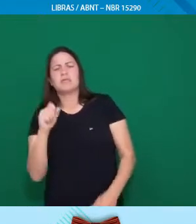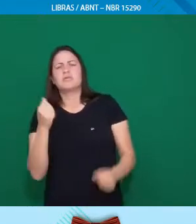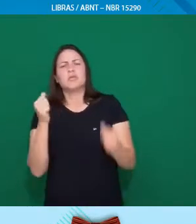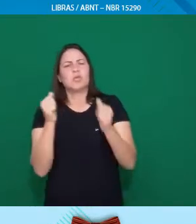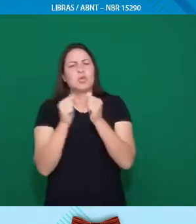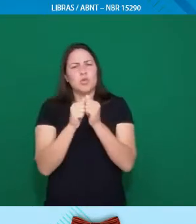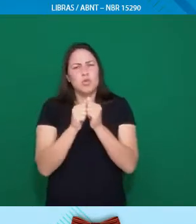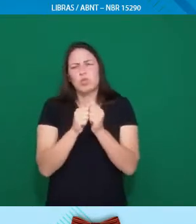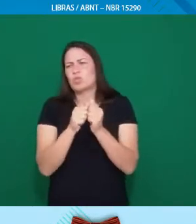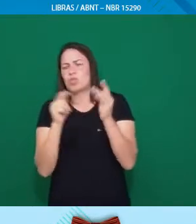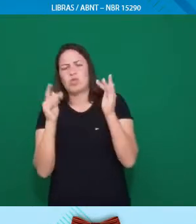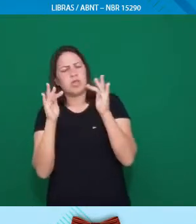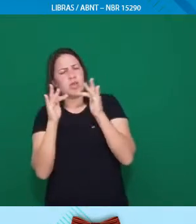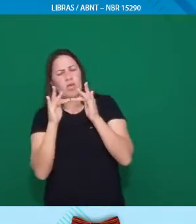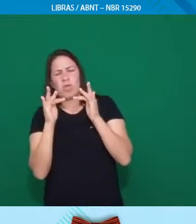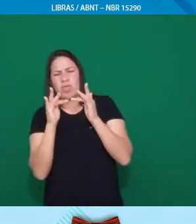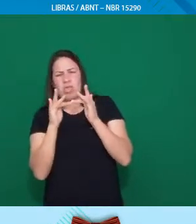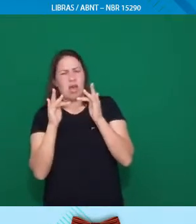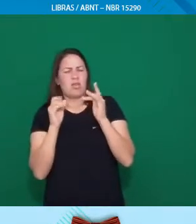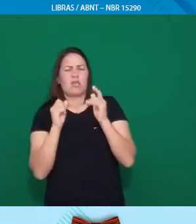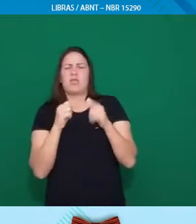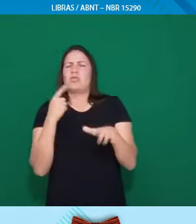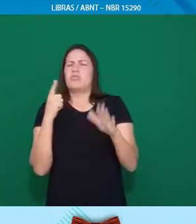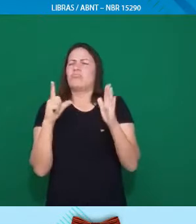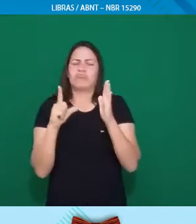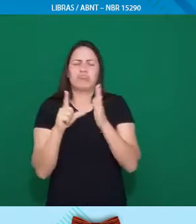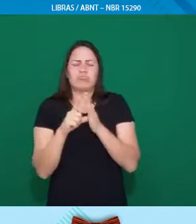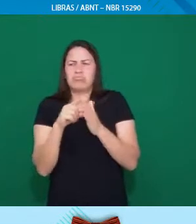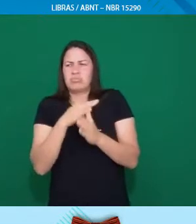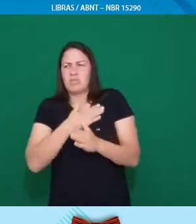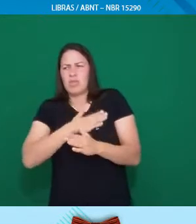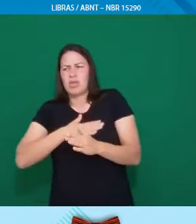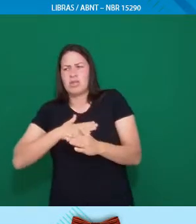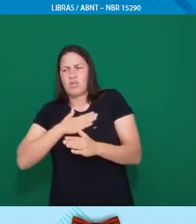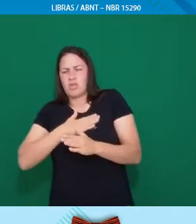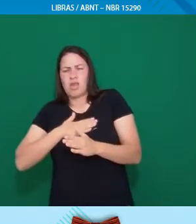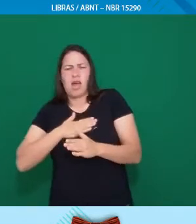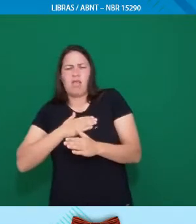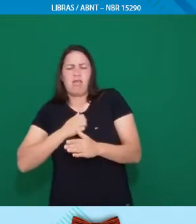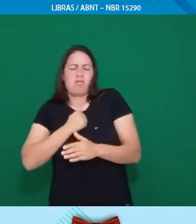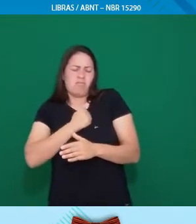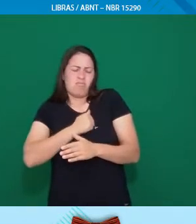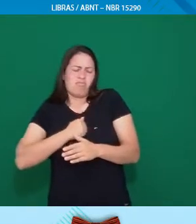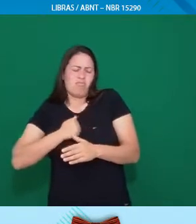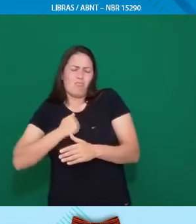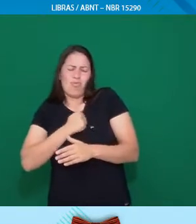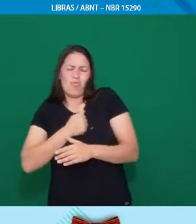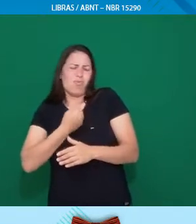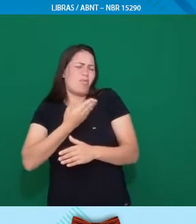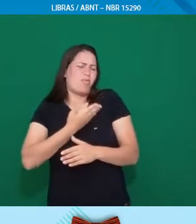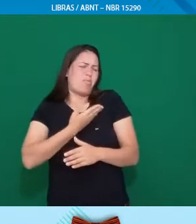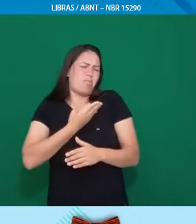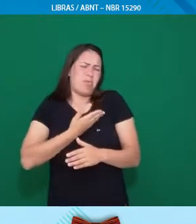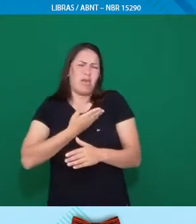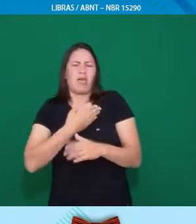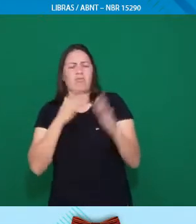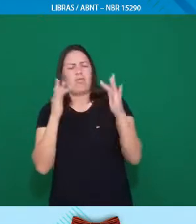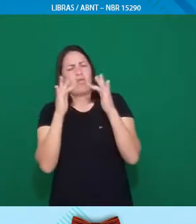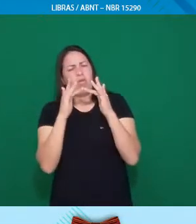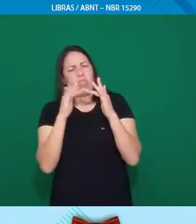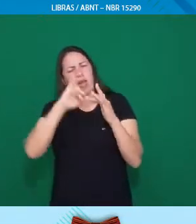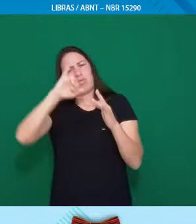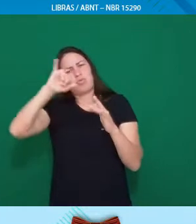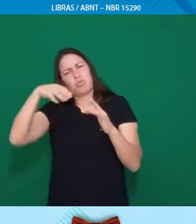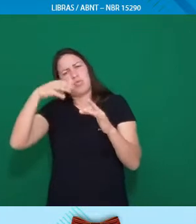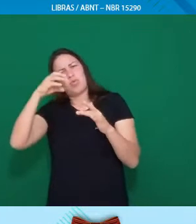a gente mais contato ali no CDL e dizer assim que a gente tem muita saudade do João e onde que eu tenho mais amizade mais contato com